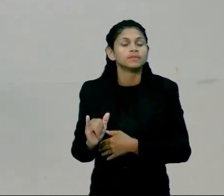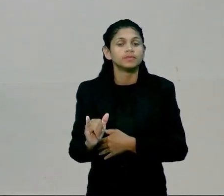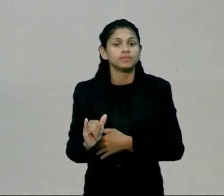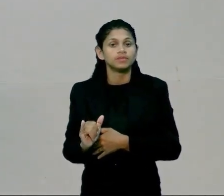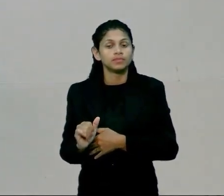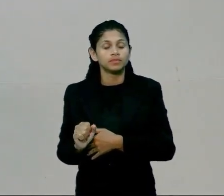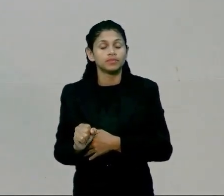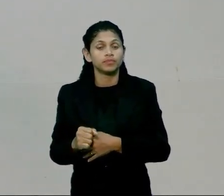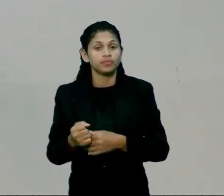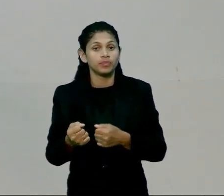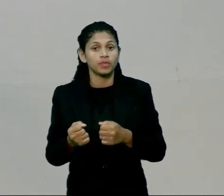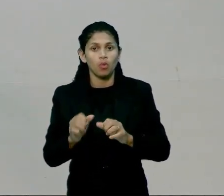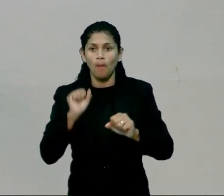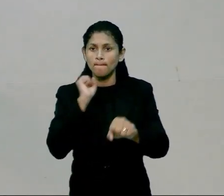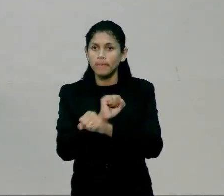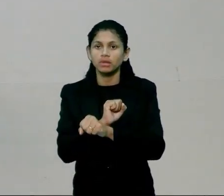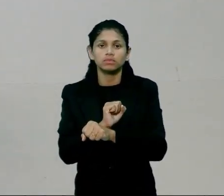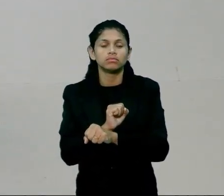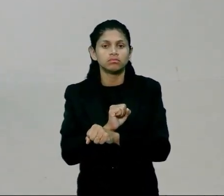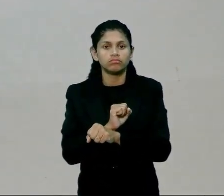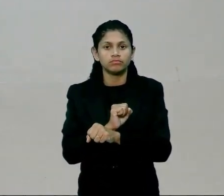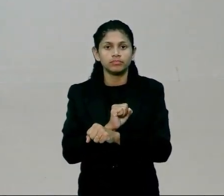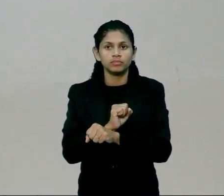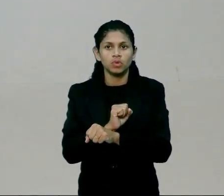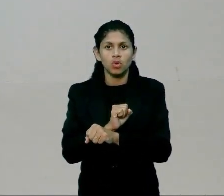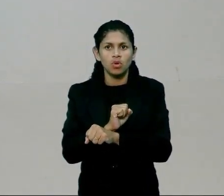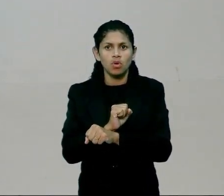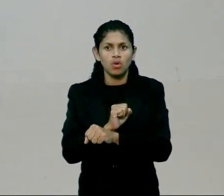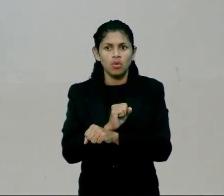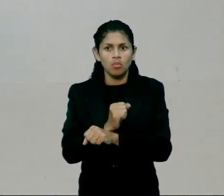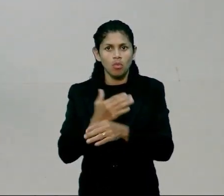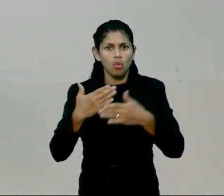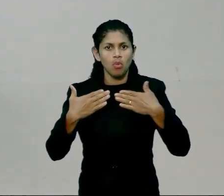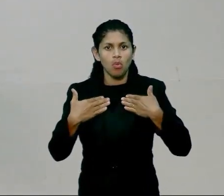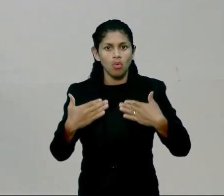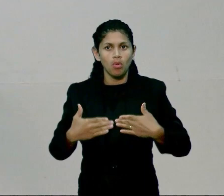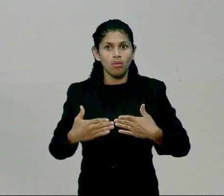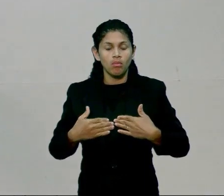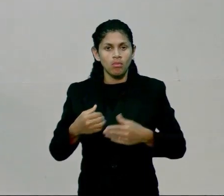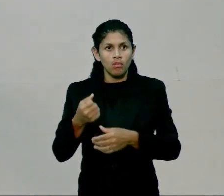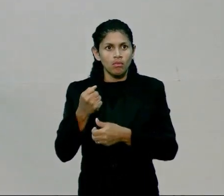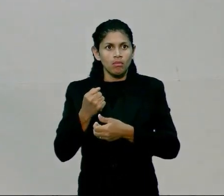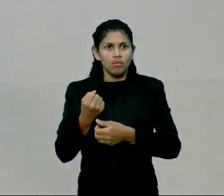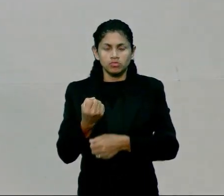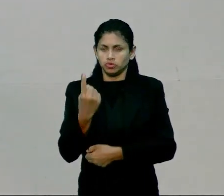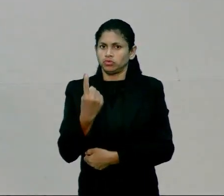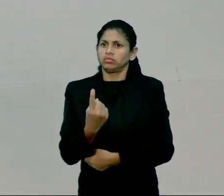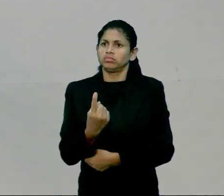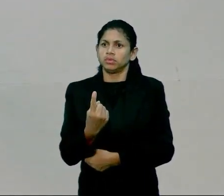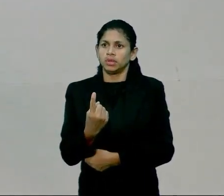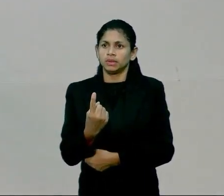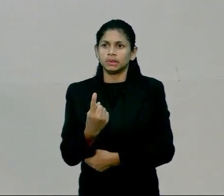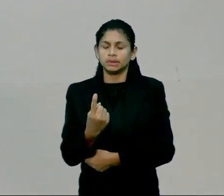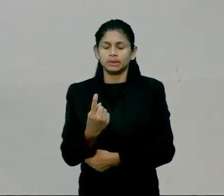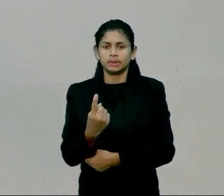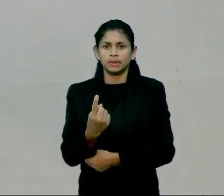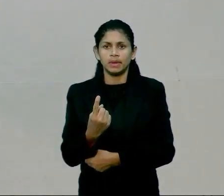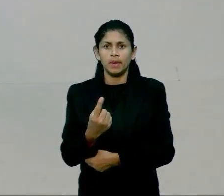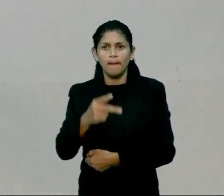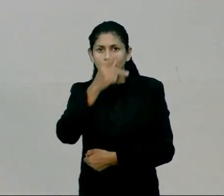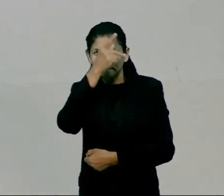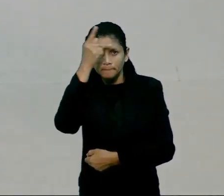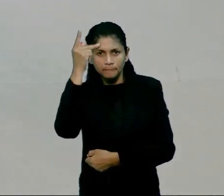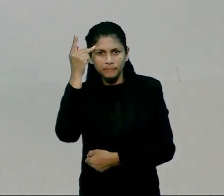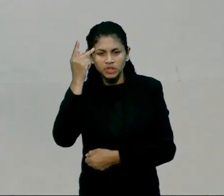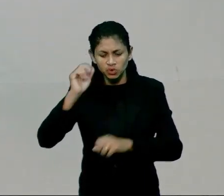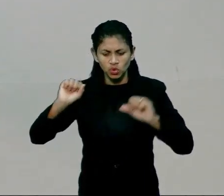partir do momento em que eu parei, o meu corpo sentiu assim uma observação de, essa pessoa aqui, ela demandava muita energia, ela fazia